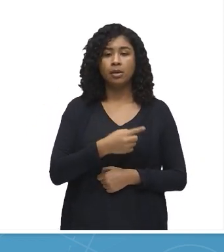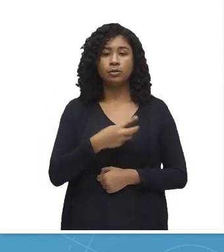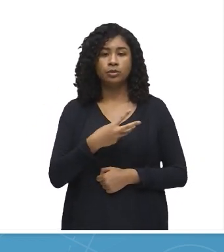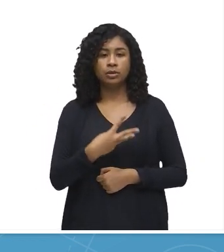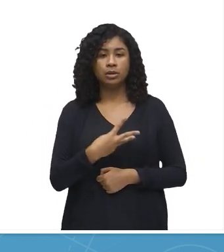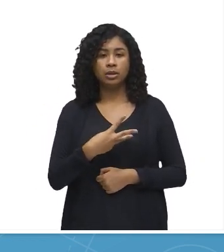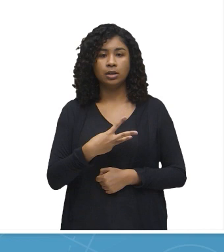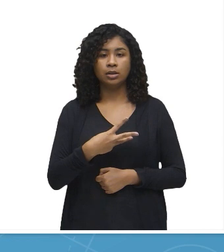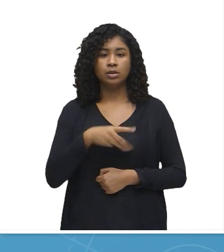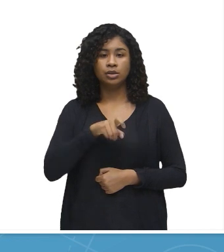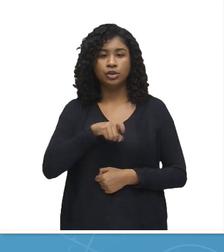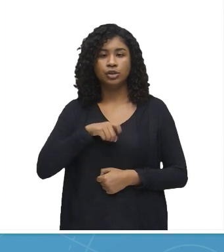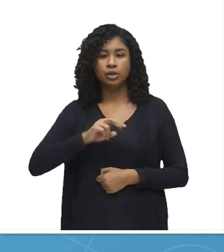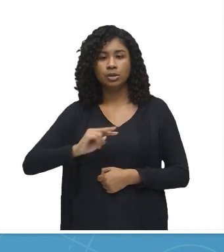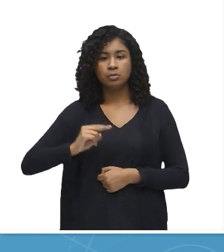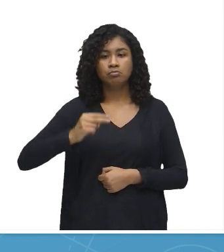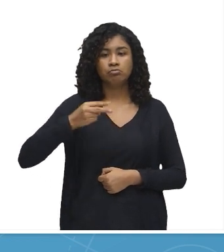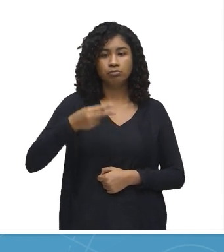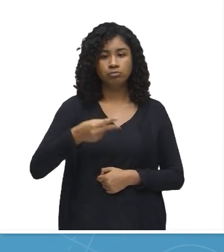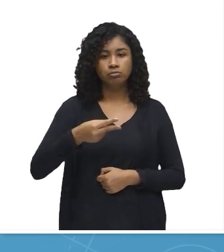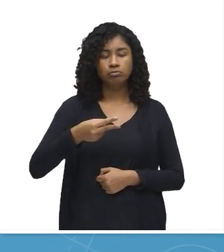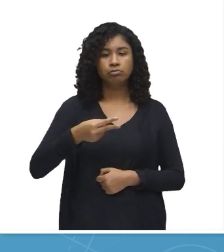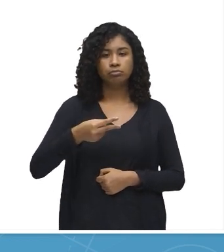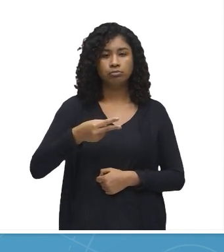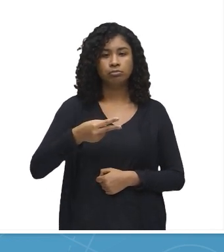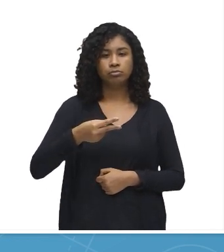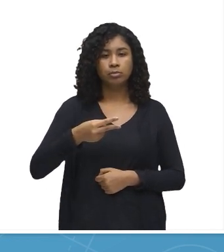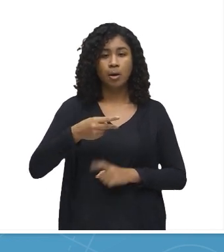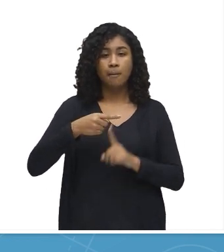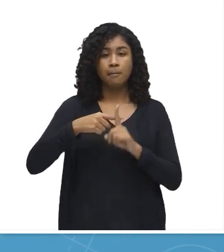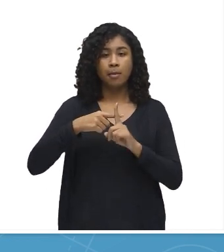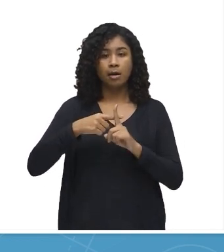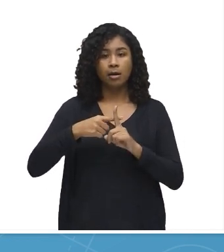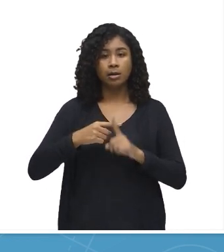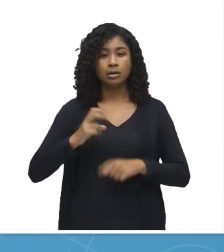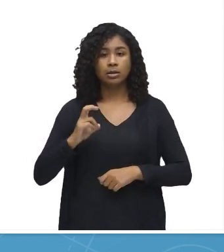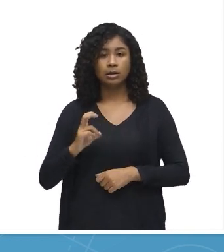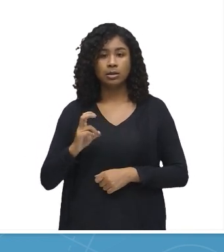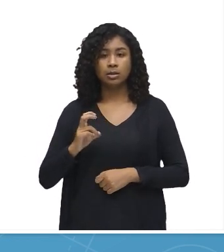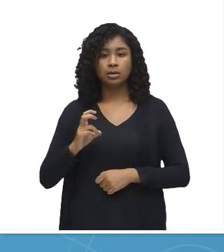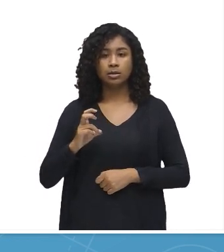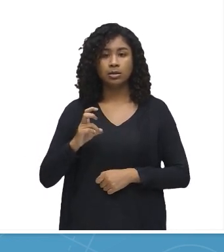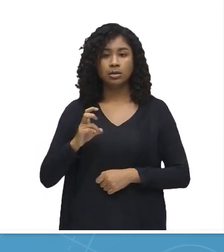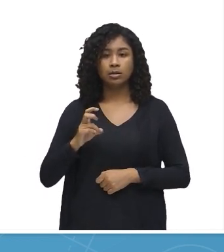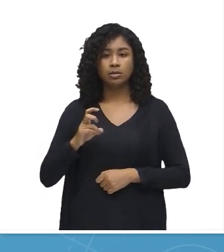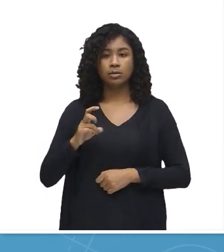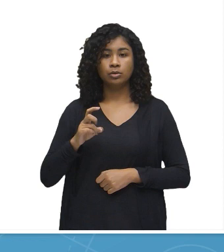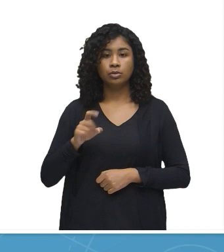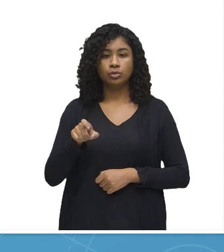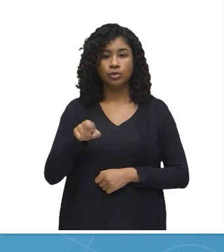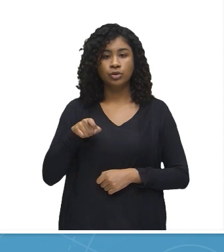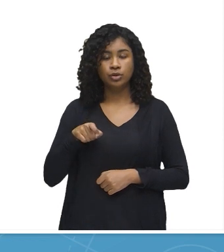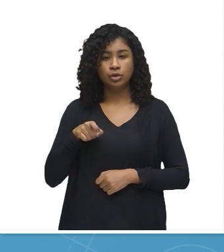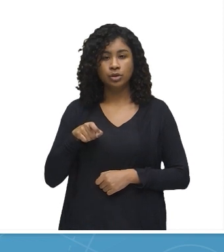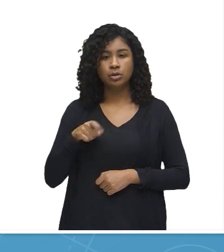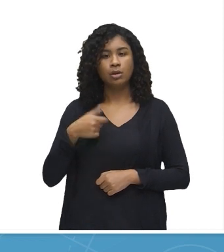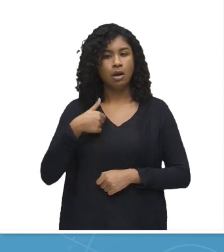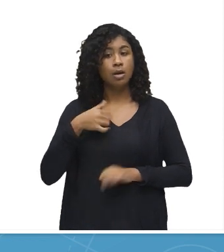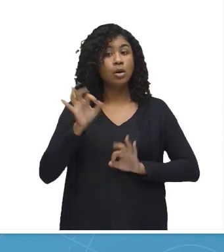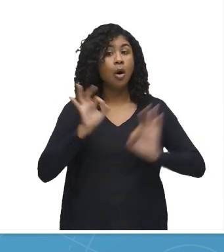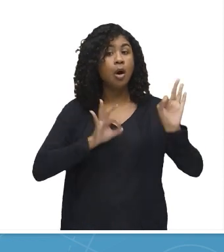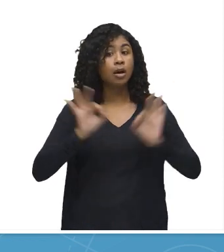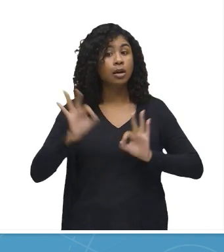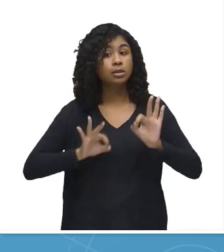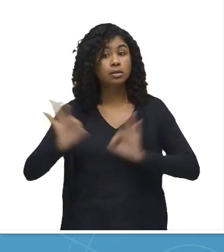ao quadrado, tá? Mais 5x. Eu estou apenas organizando